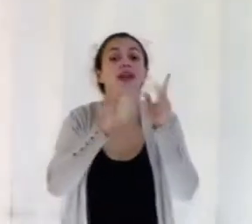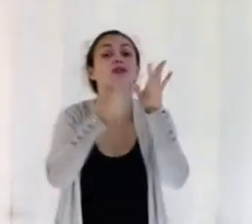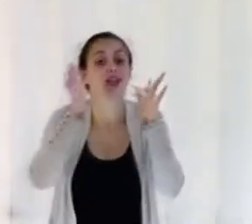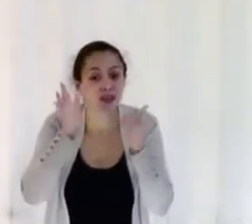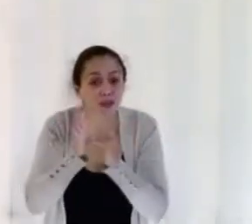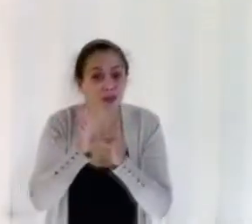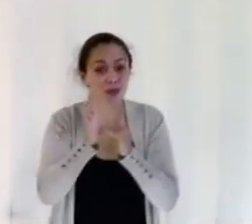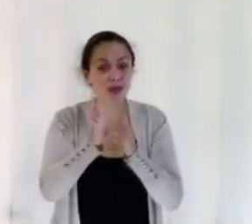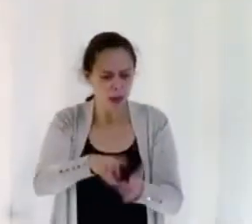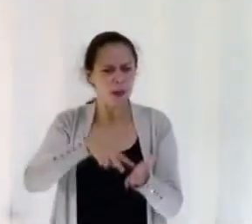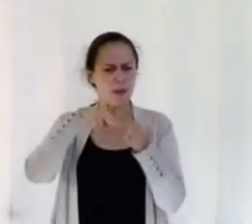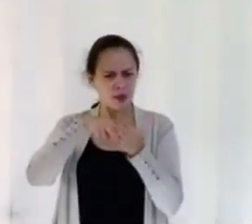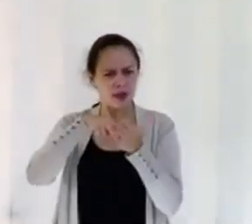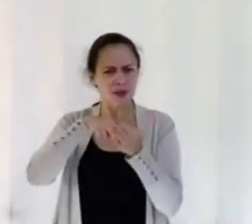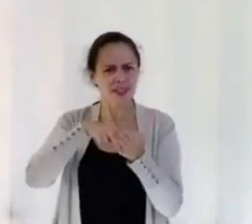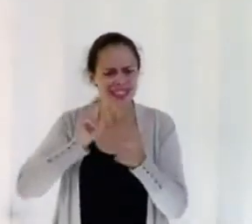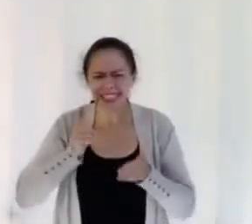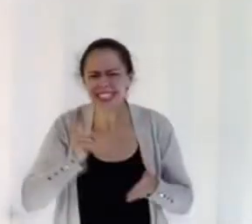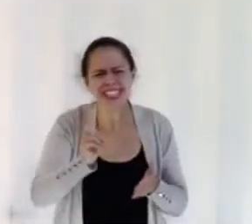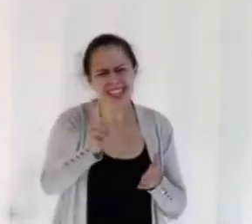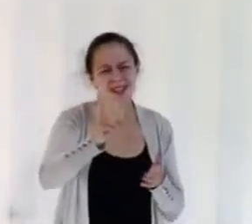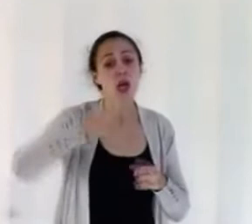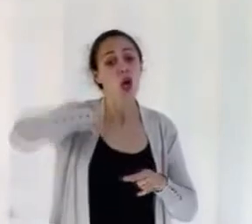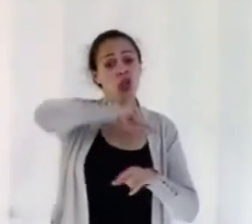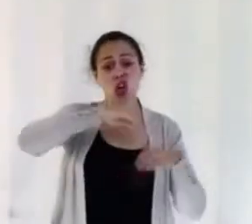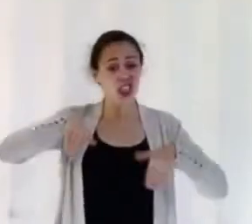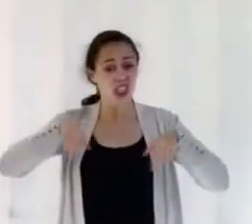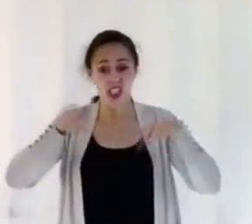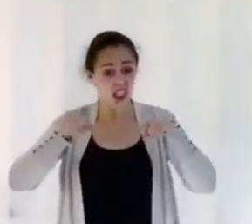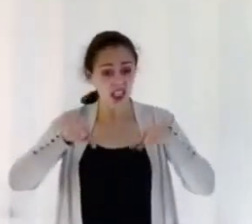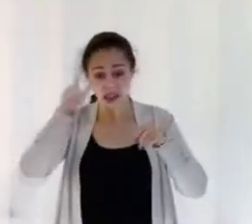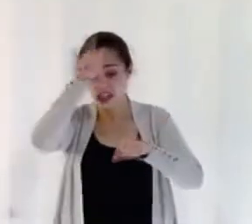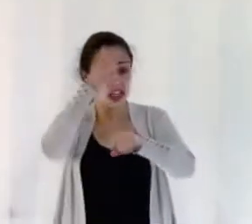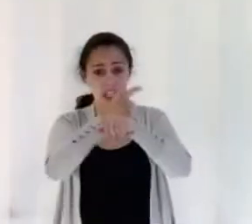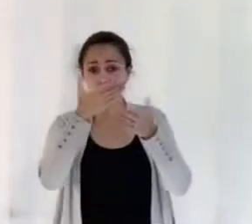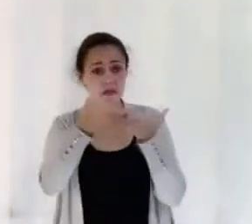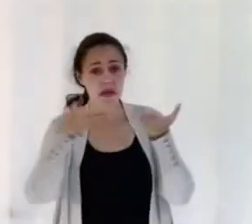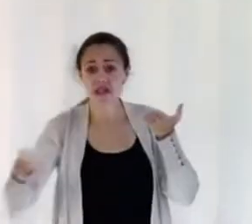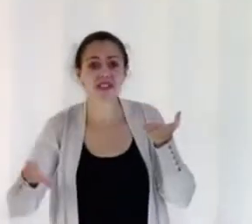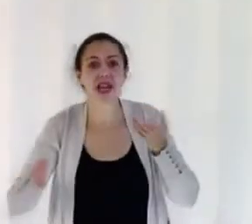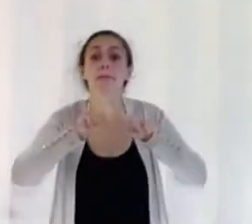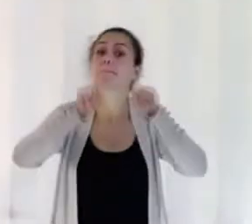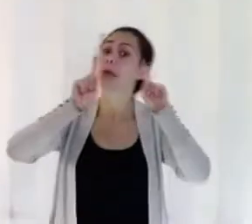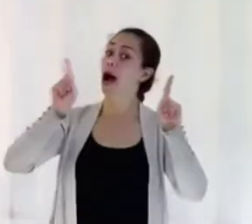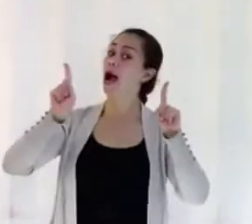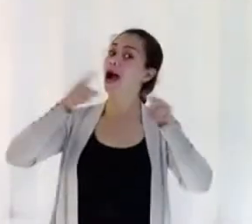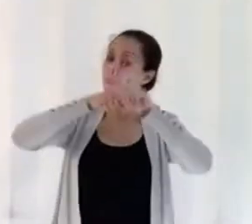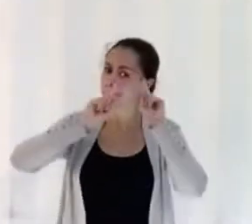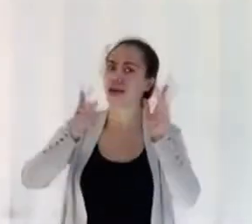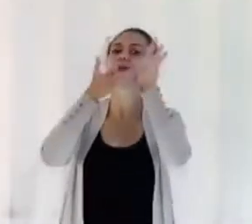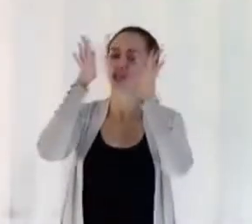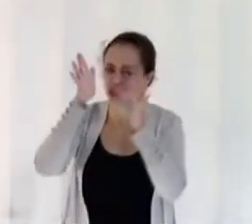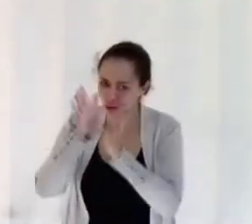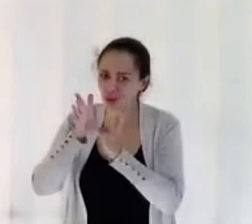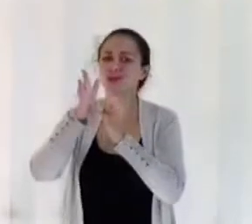não passa. Esse Supremo Pastor foi o pastor desses guias que já morreram e continua sendo o pastor